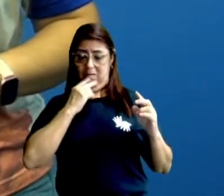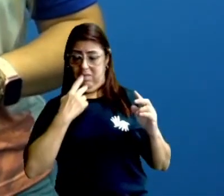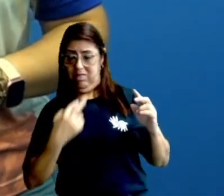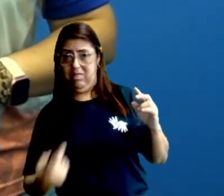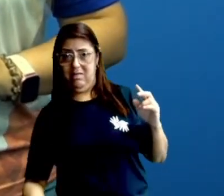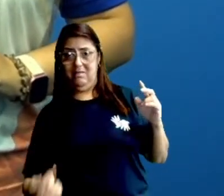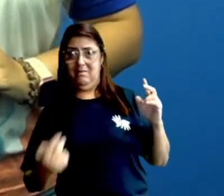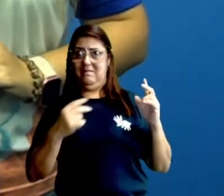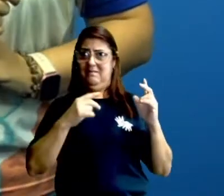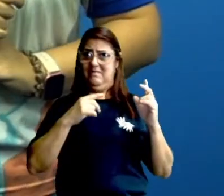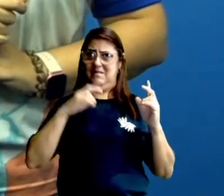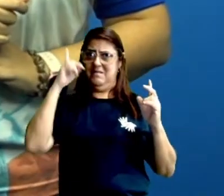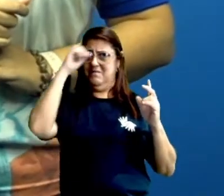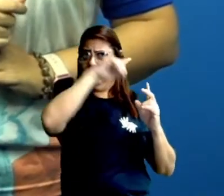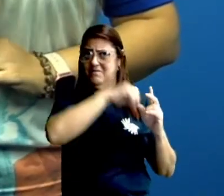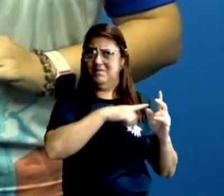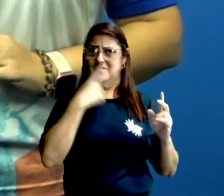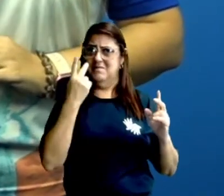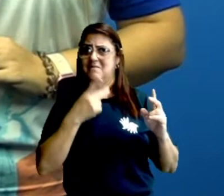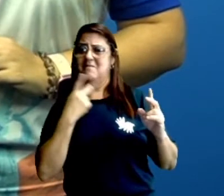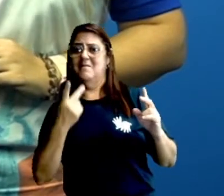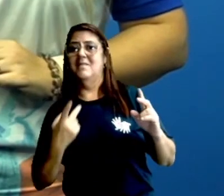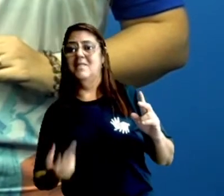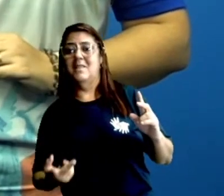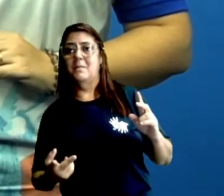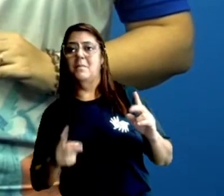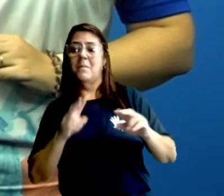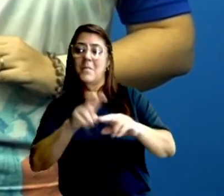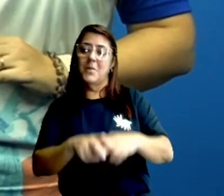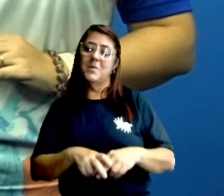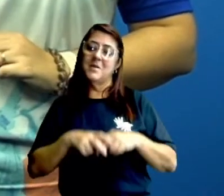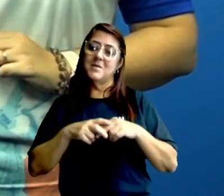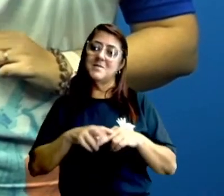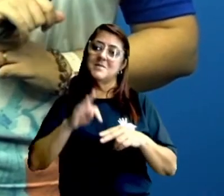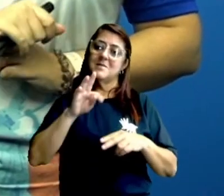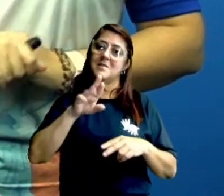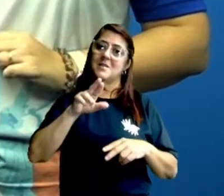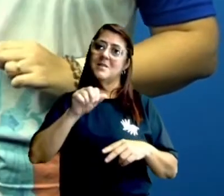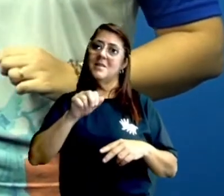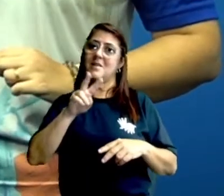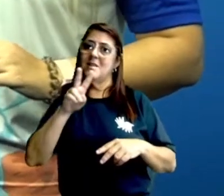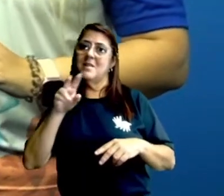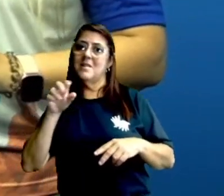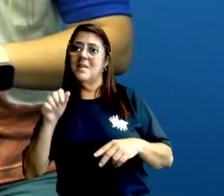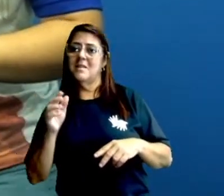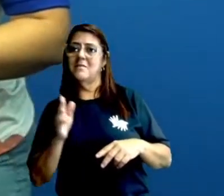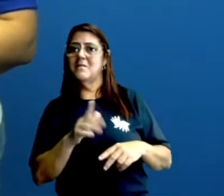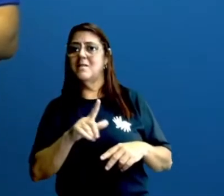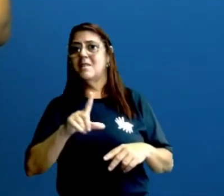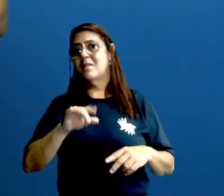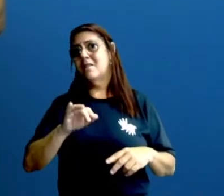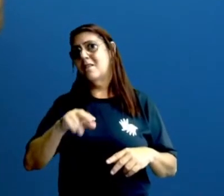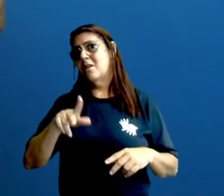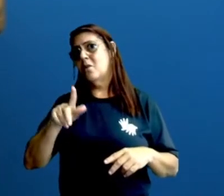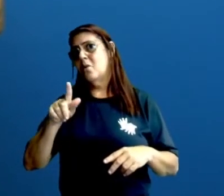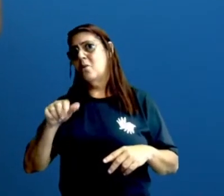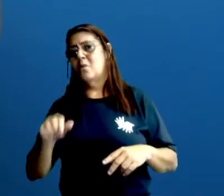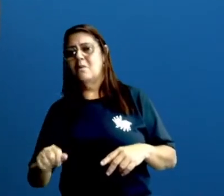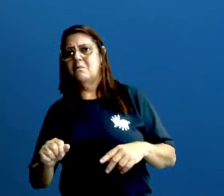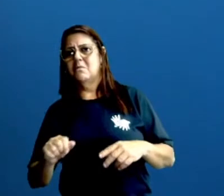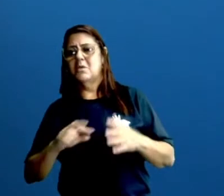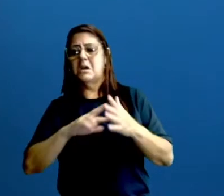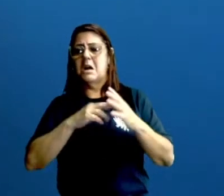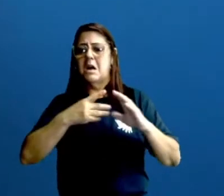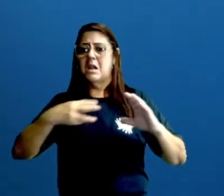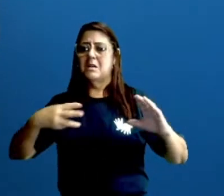gente fique com mais dificuldade de pronunciar. Por isso que se chama trava-línguas. Quais são as características do